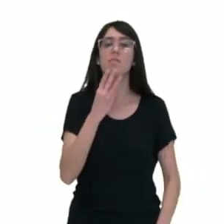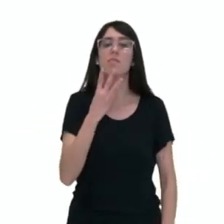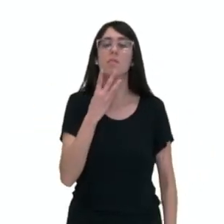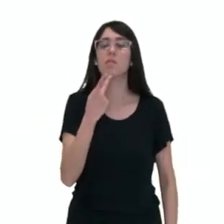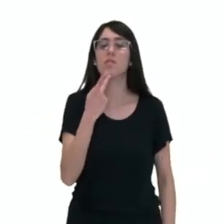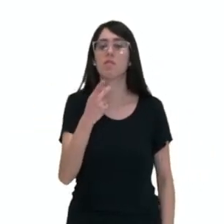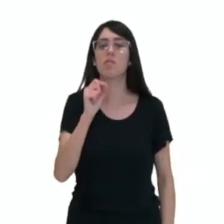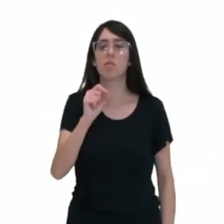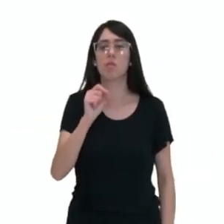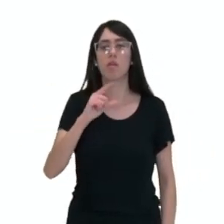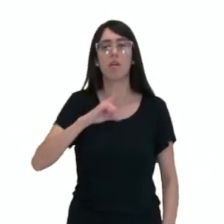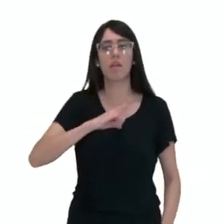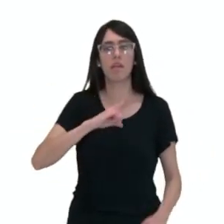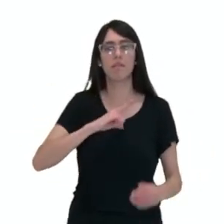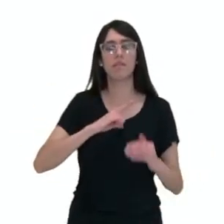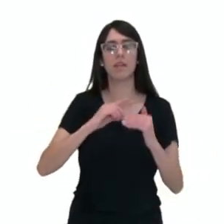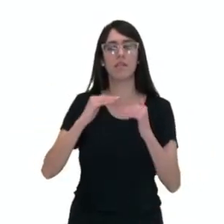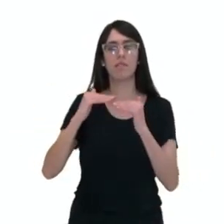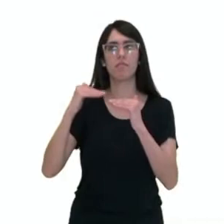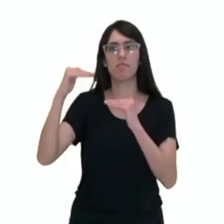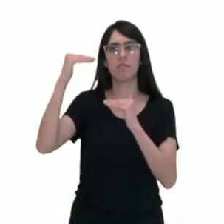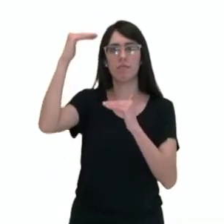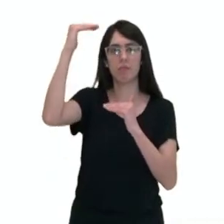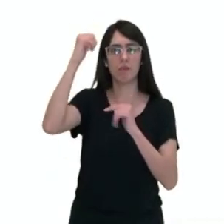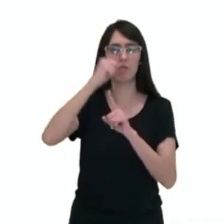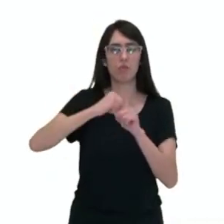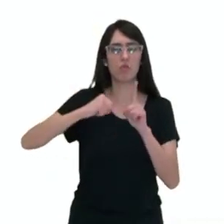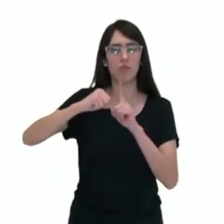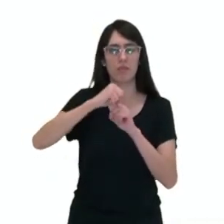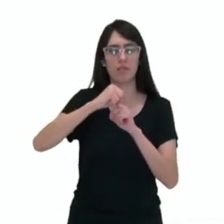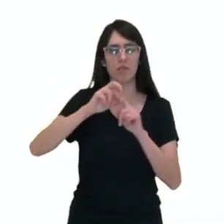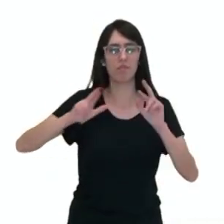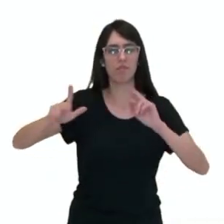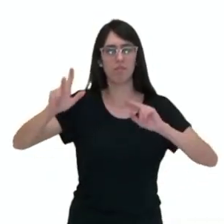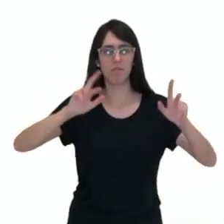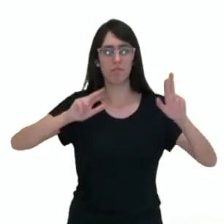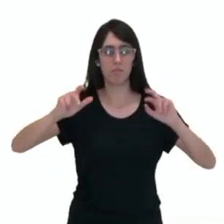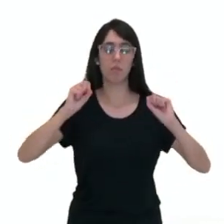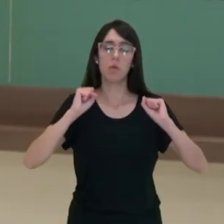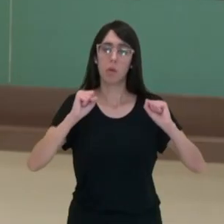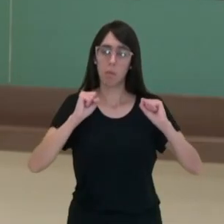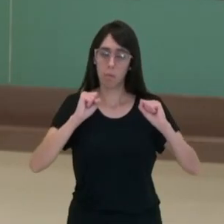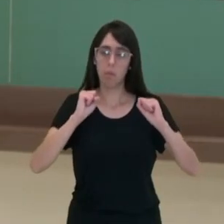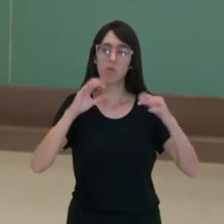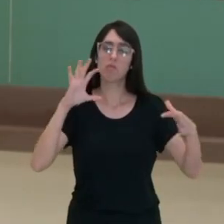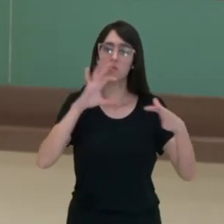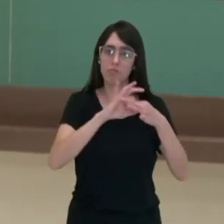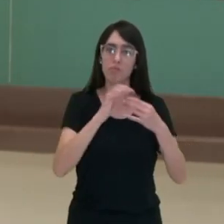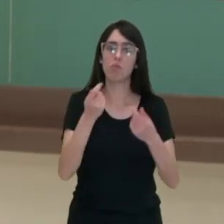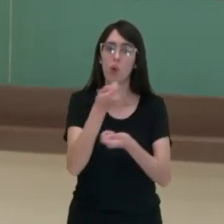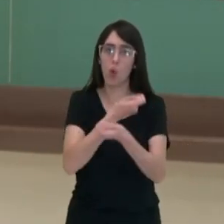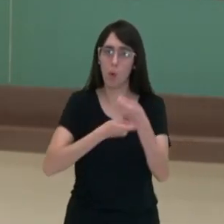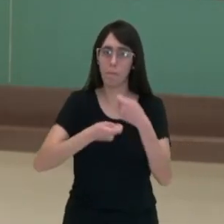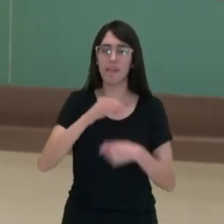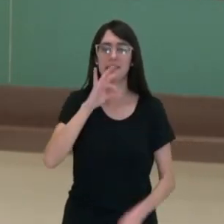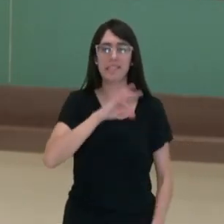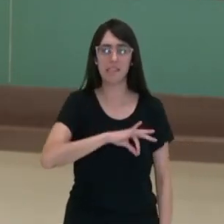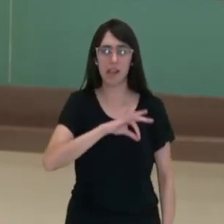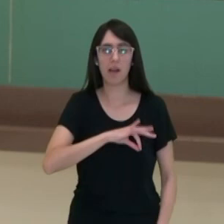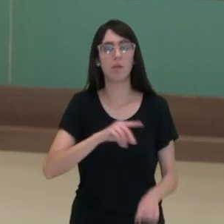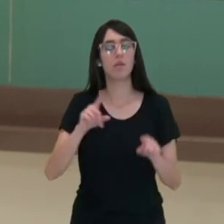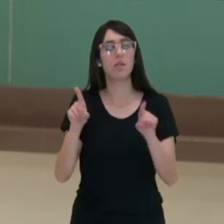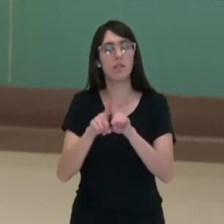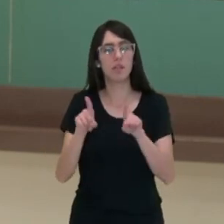com estratificações, camadas sociais, que podem estar ligadas, sim, à economia, à renda, mas também